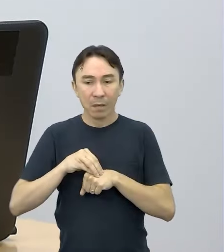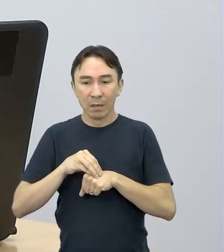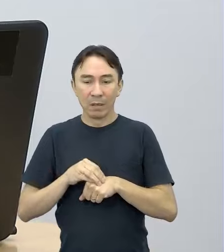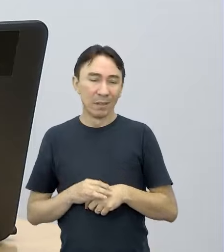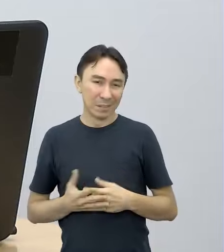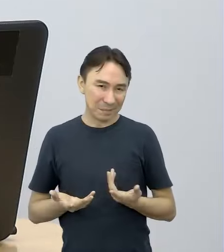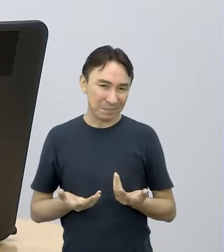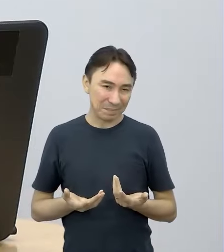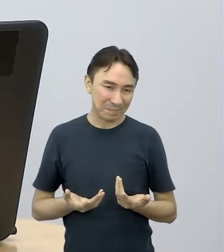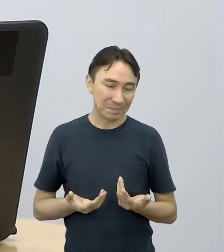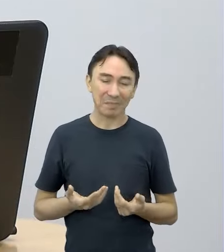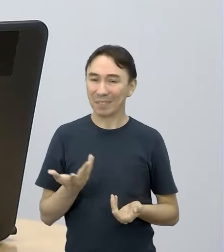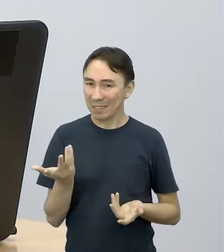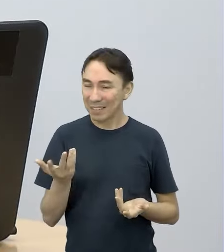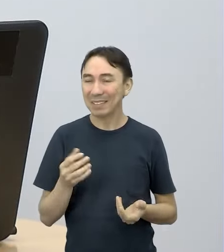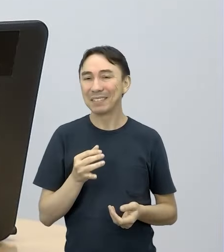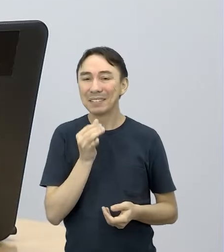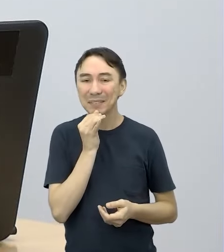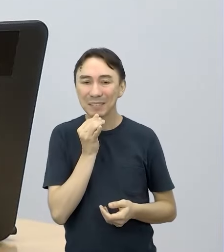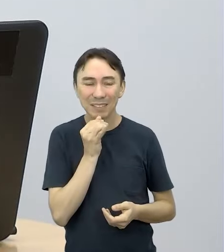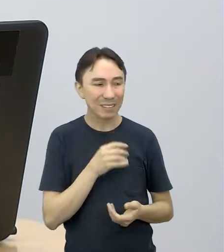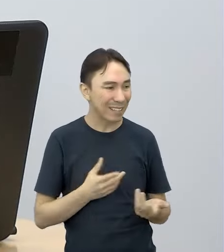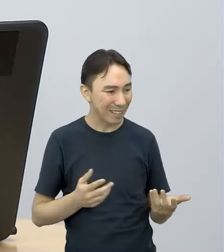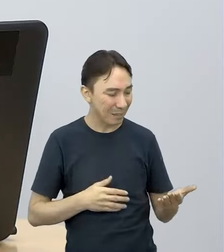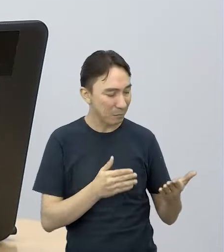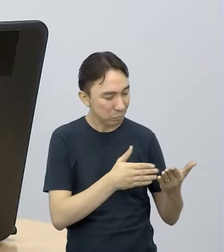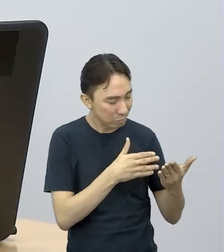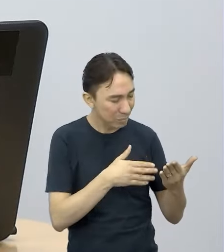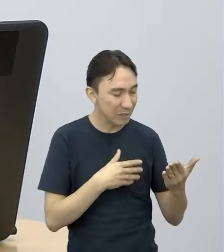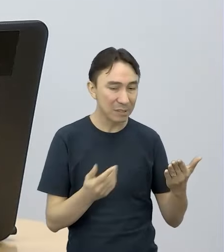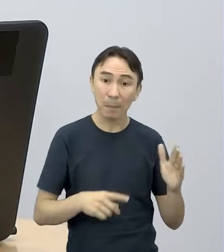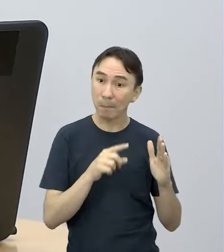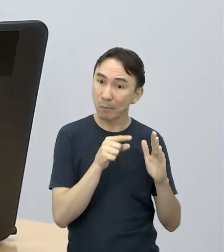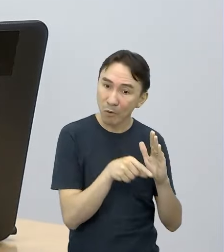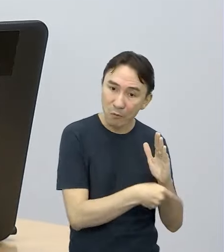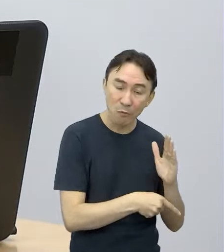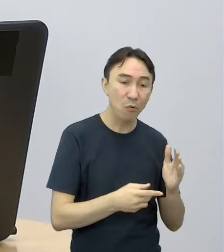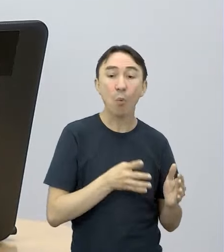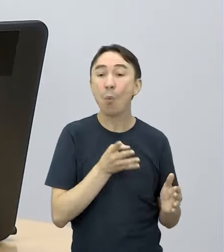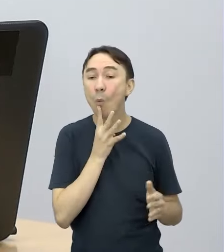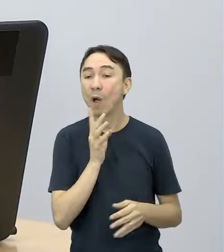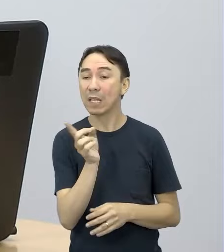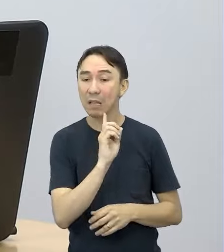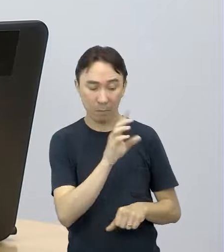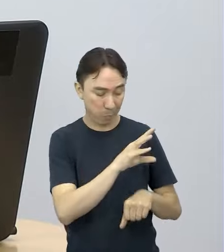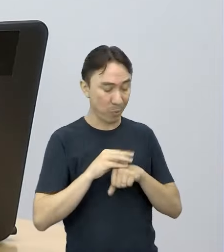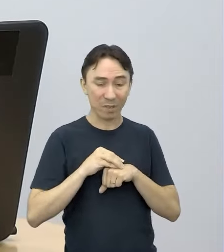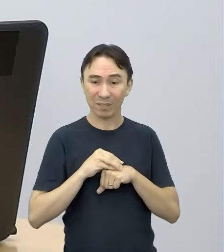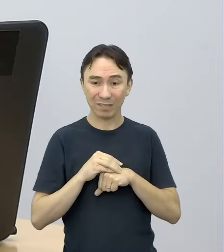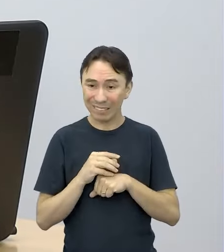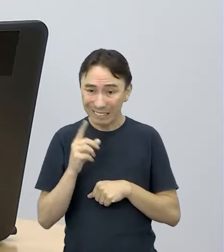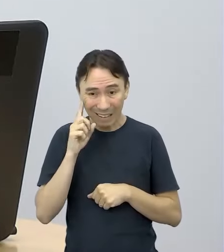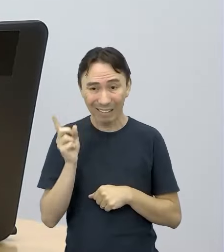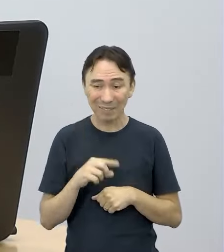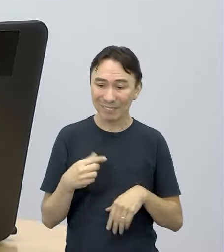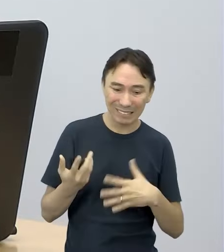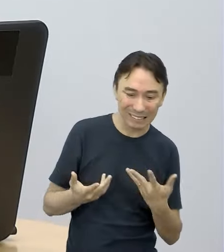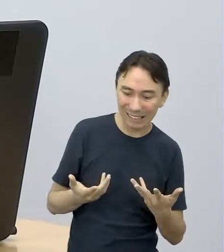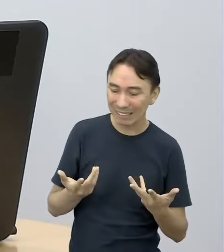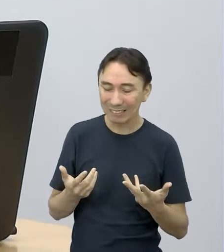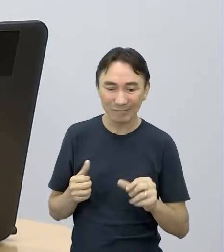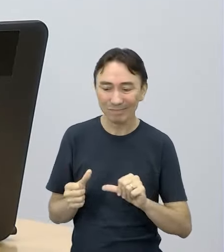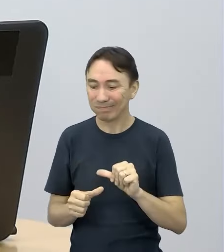ou mexer numa proposta quando a gente não está apropriada do que está ali primeiro, né? E como o Bruno bem colocou, a questão das habilidades